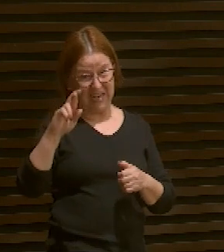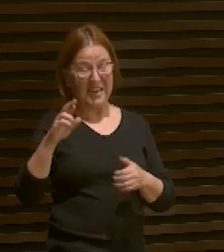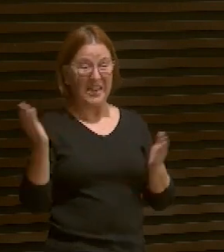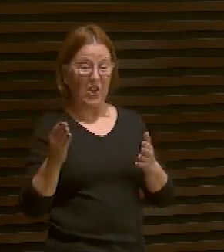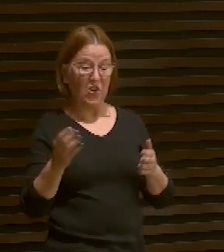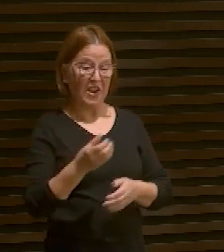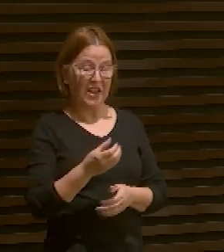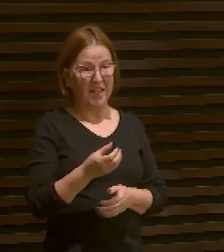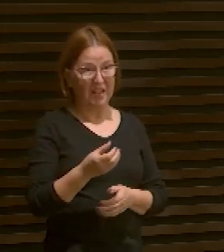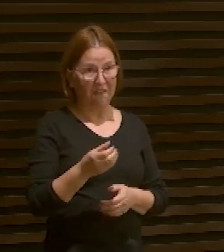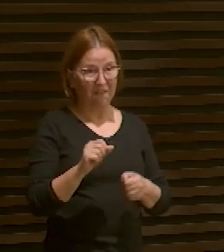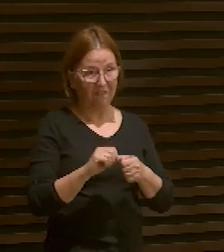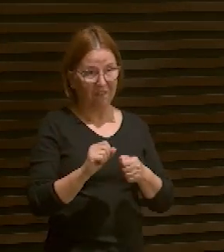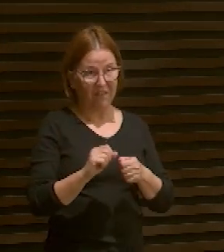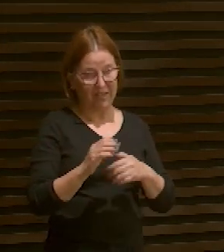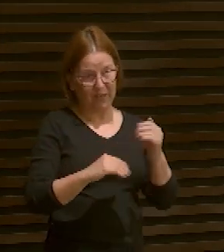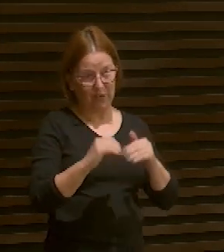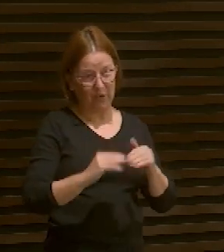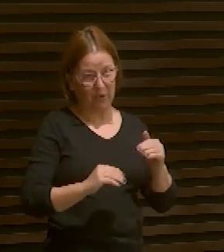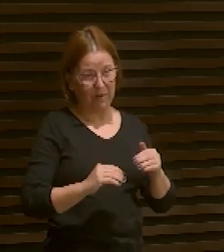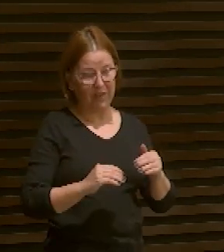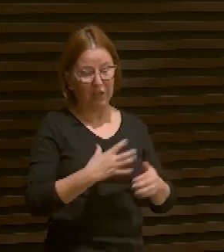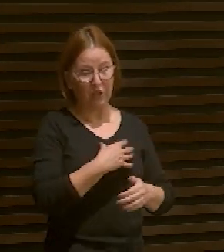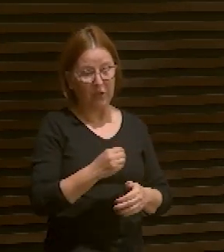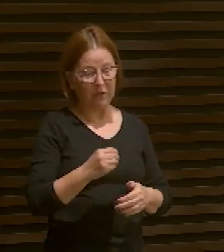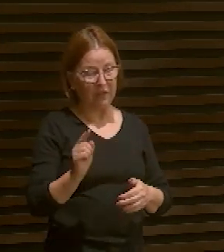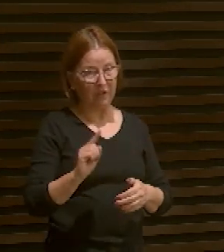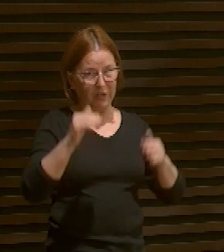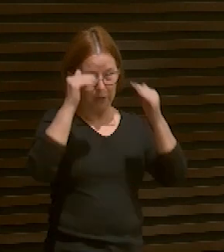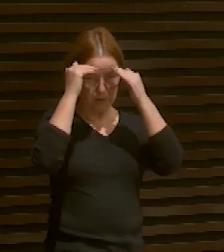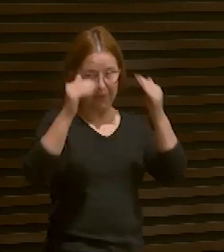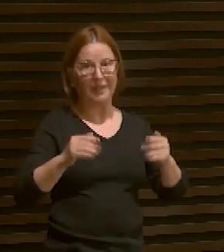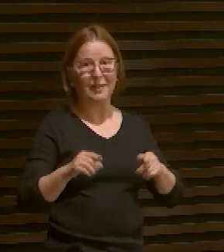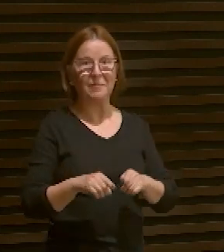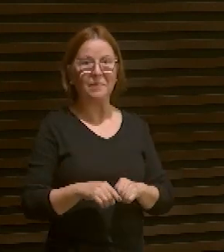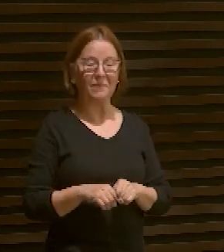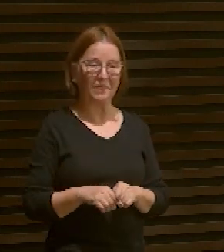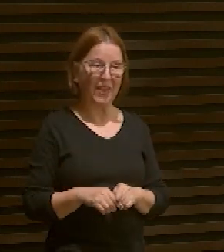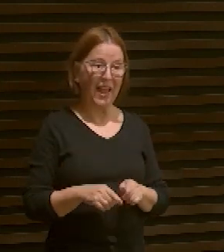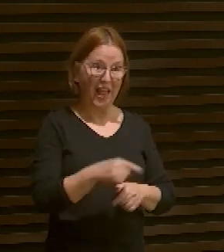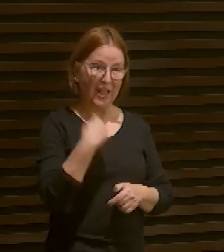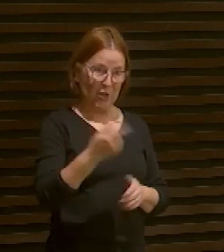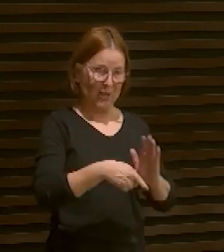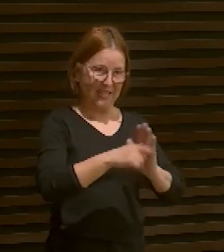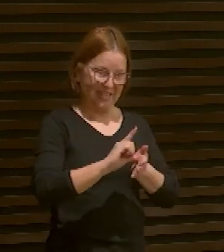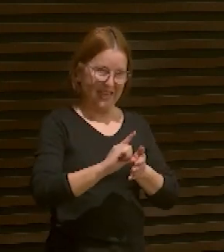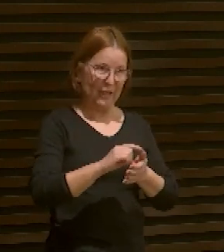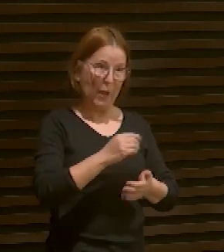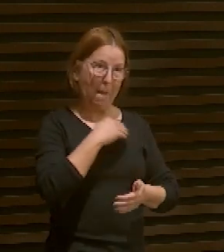Nós andávamos mortos em delitos e pecados, mas pela fé em Cristo, Ele nos